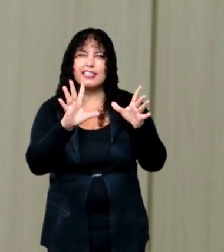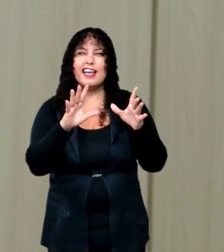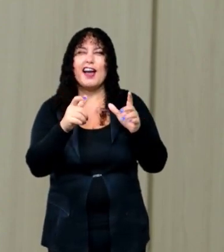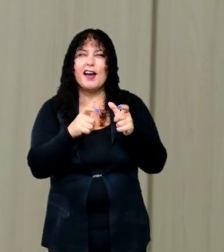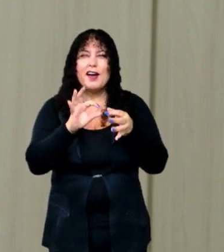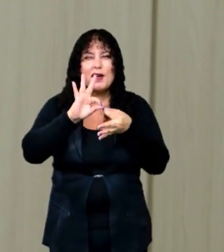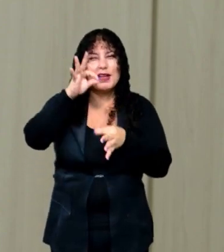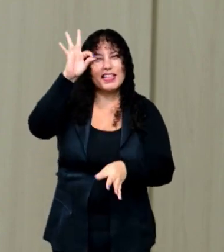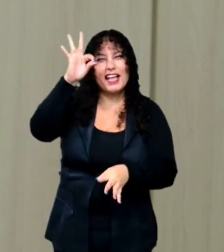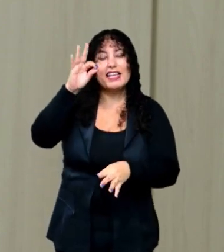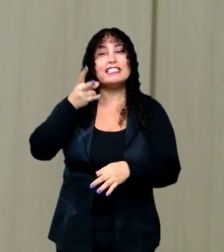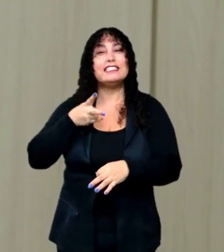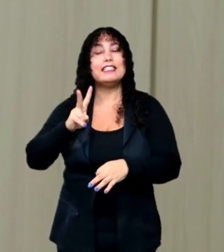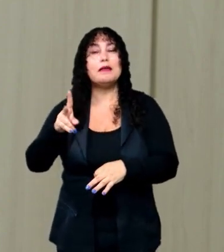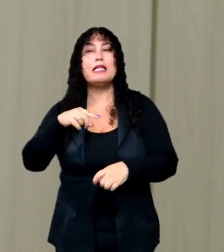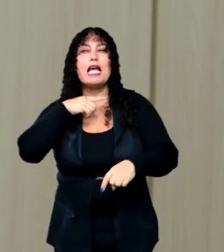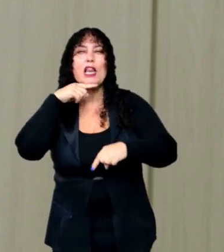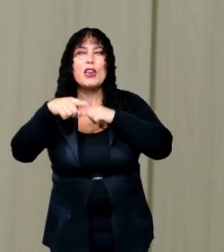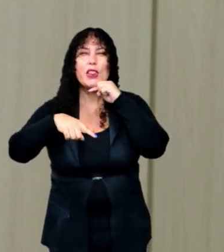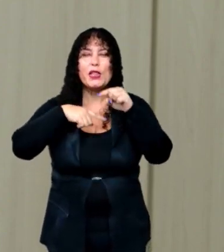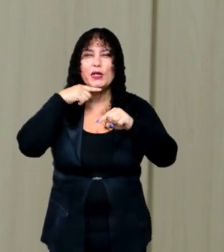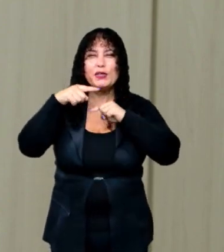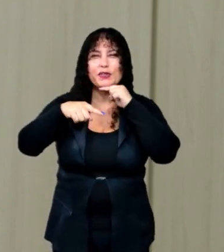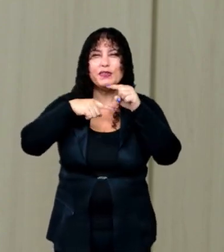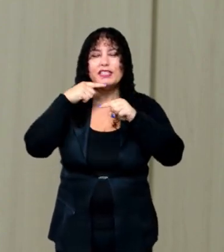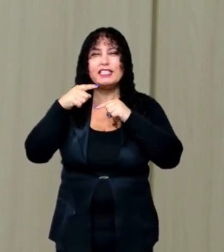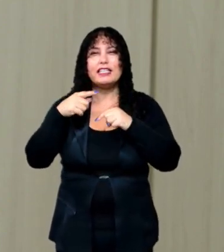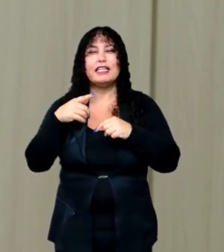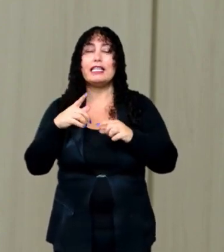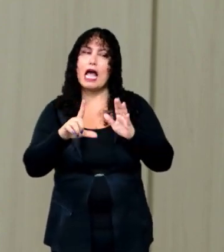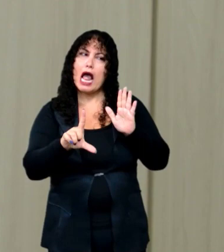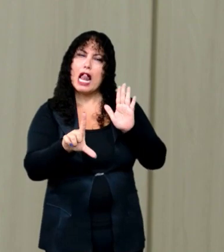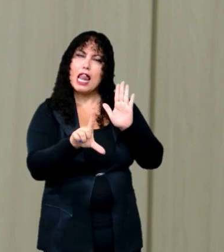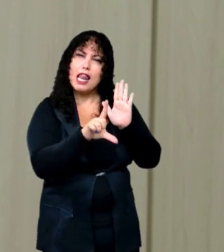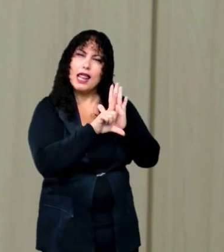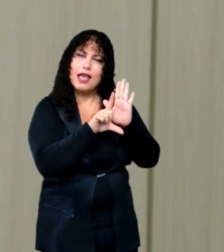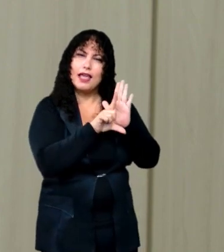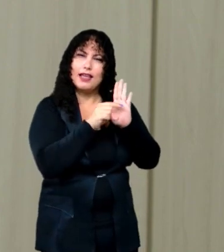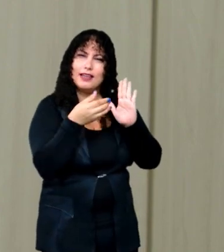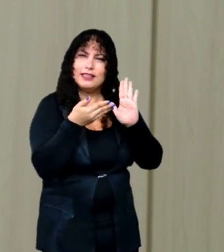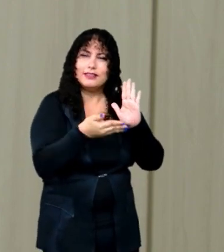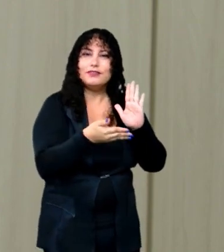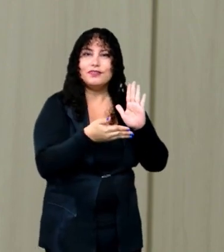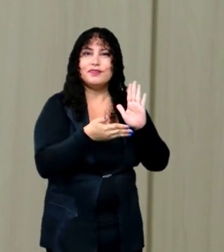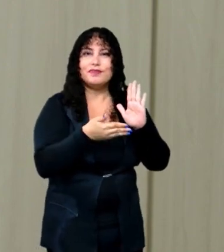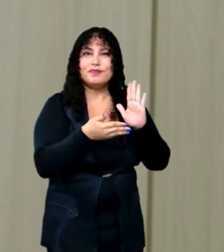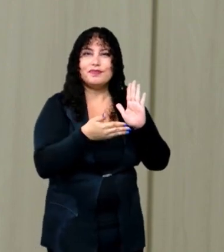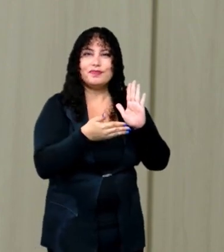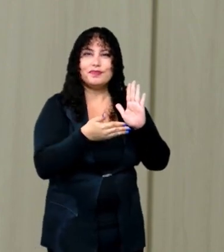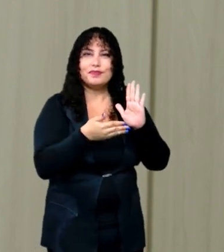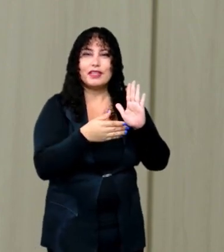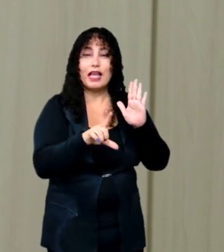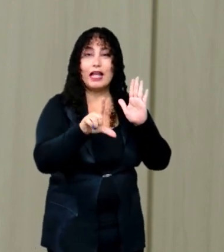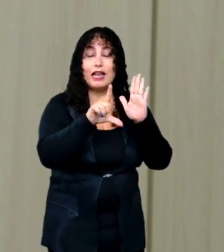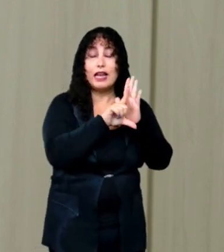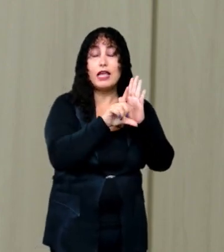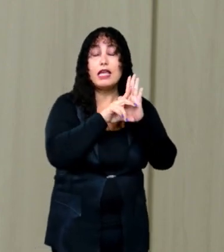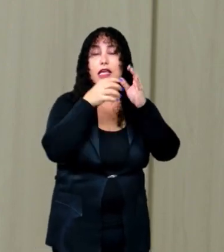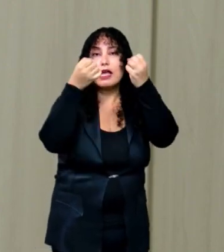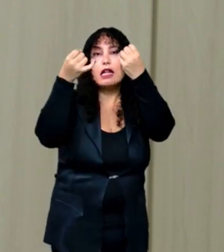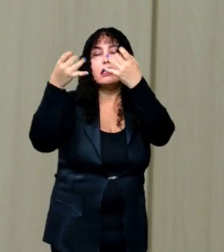pouquinho, porque sempre tem a dúvida de que nessa lei, né, da Lei Arouca, ela